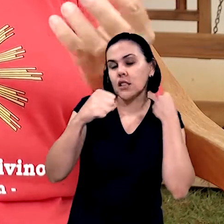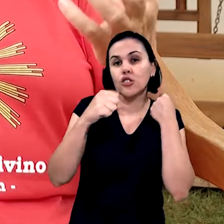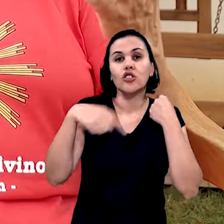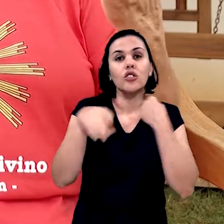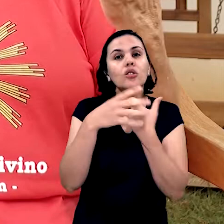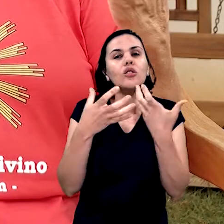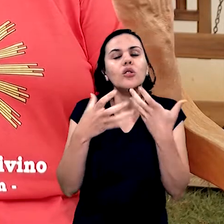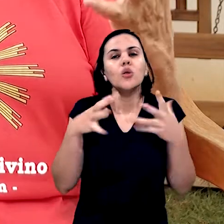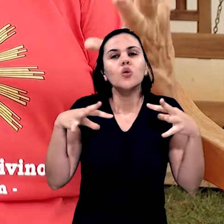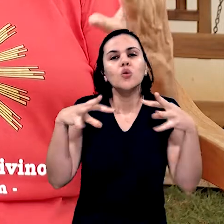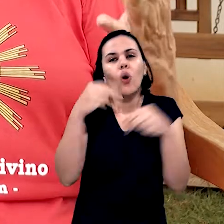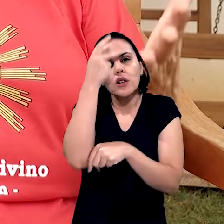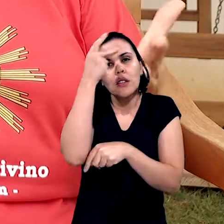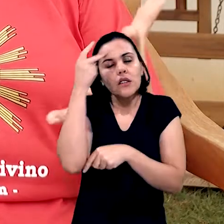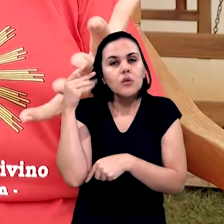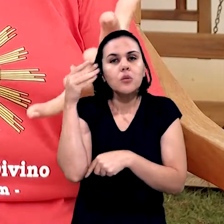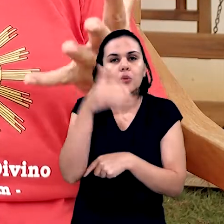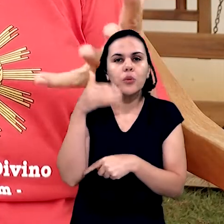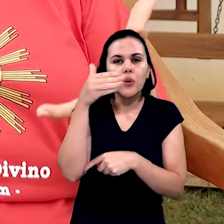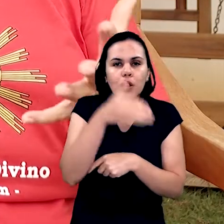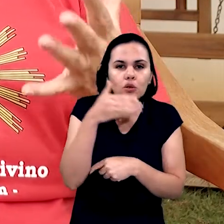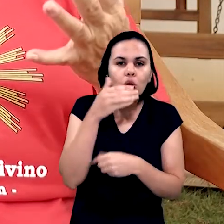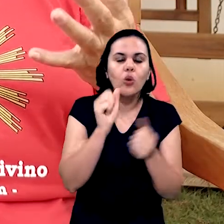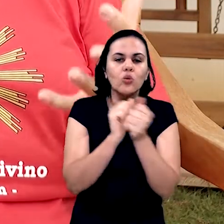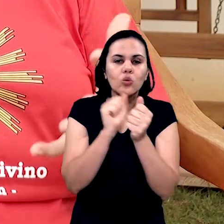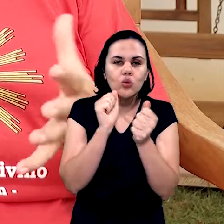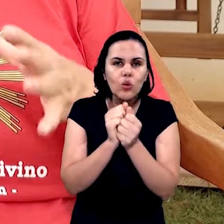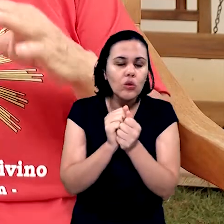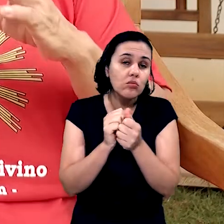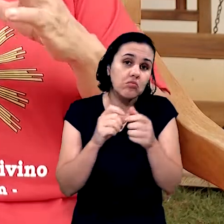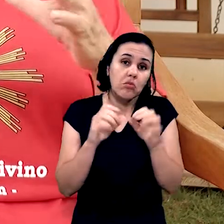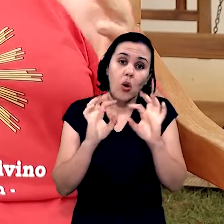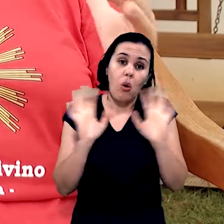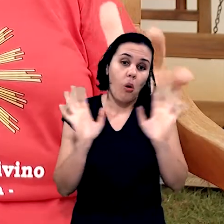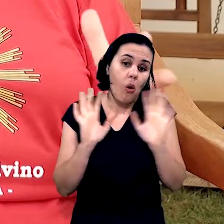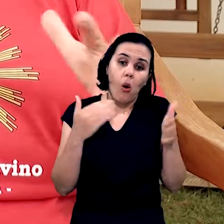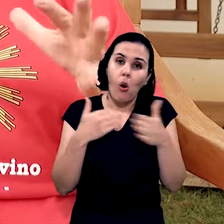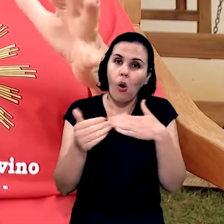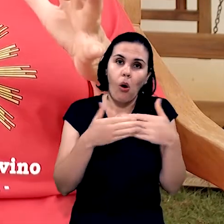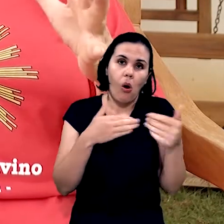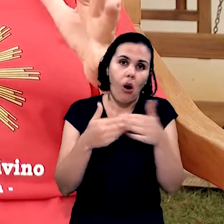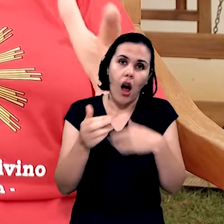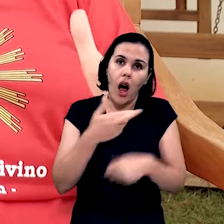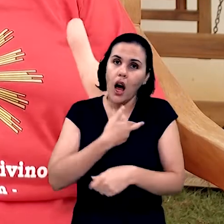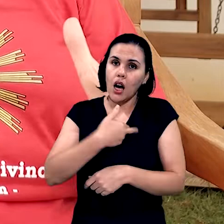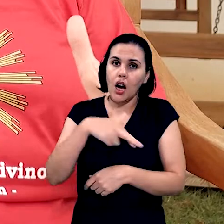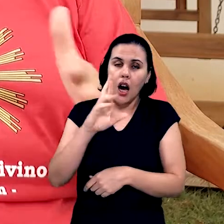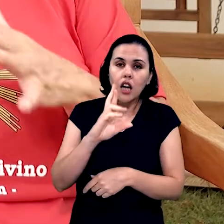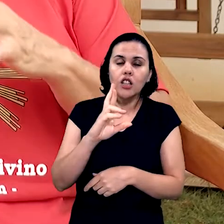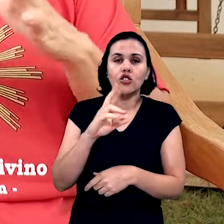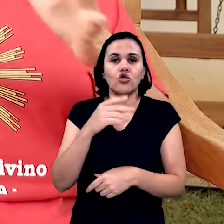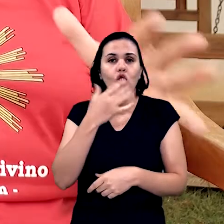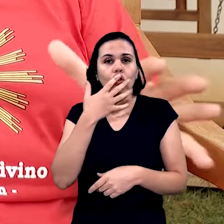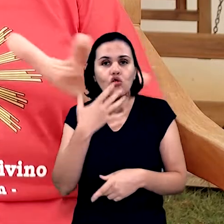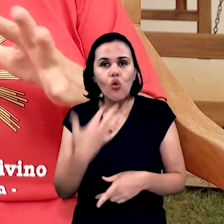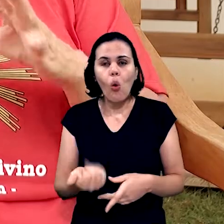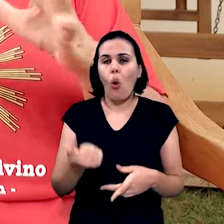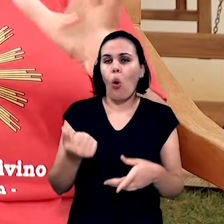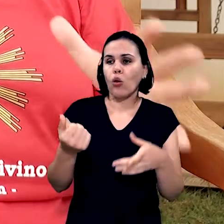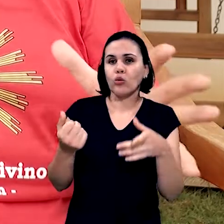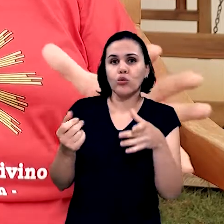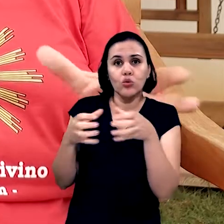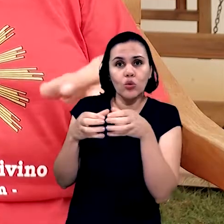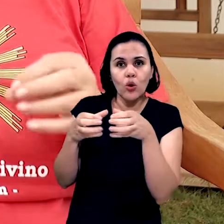festa. Então, a gente quer todas essas pessoas envolvidas, independente de religiões, de raça,